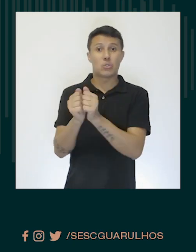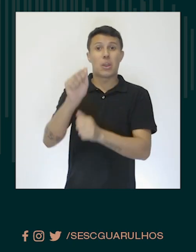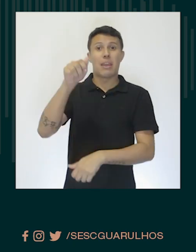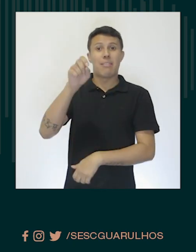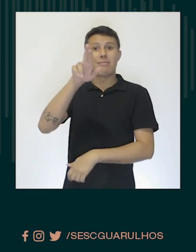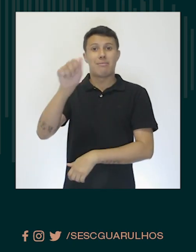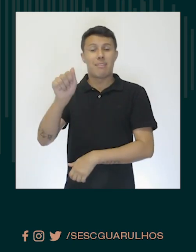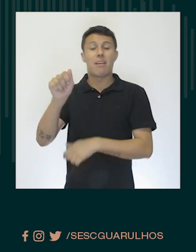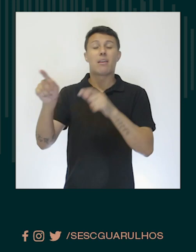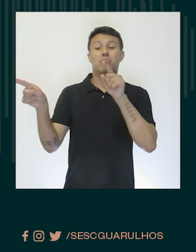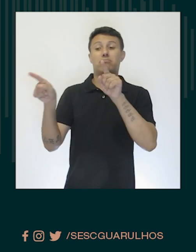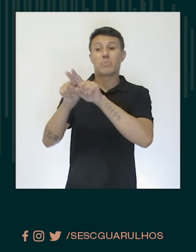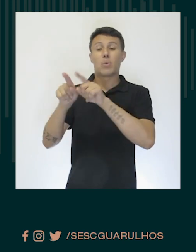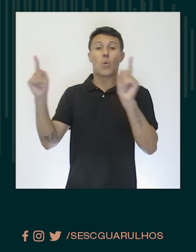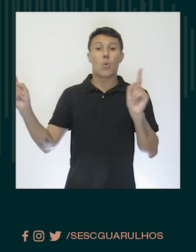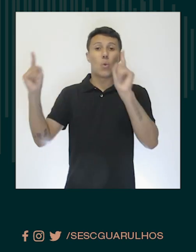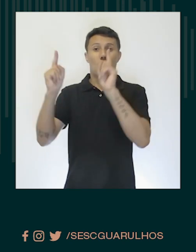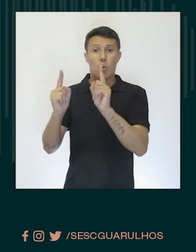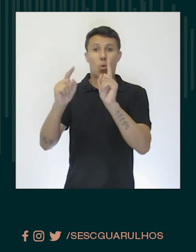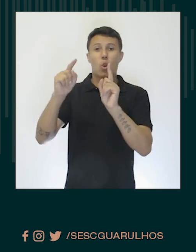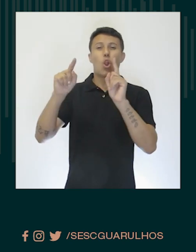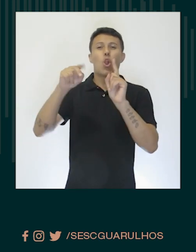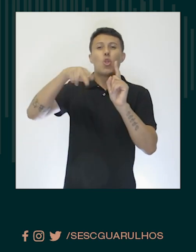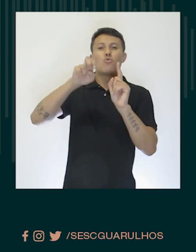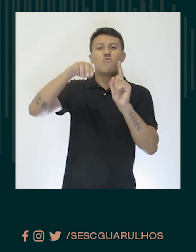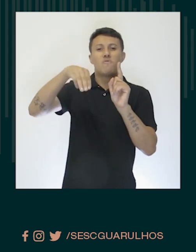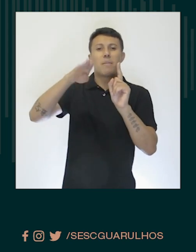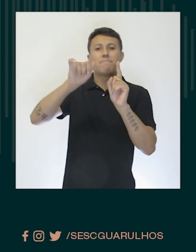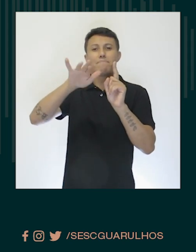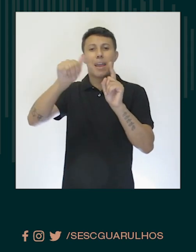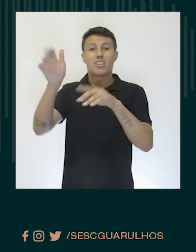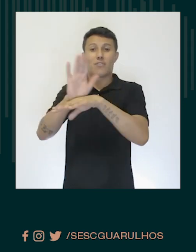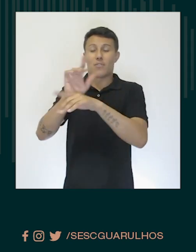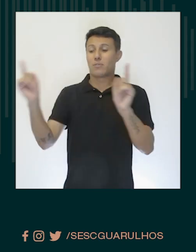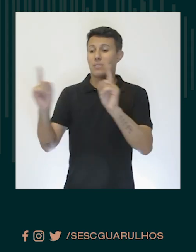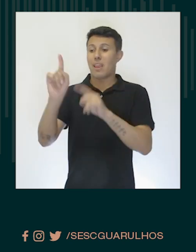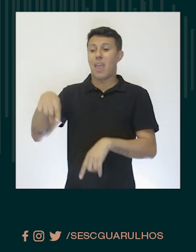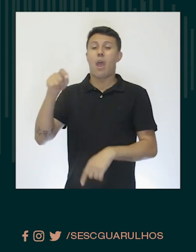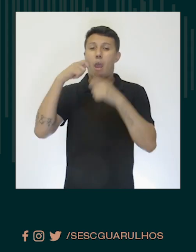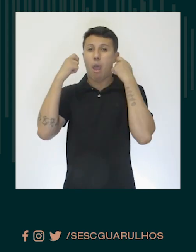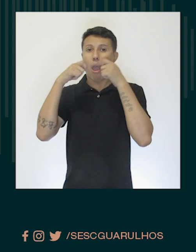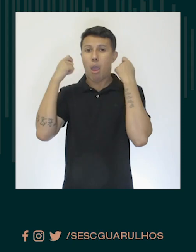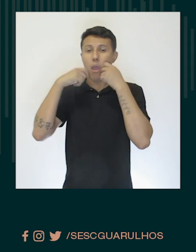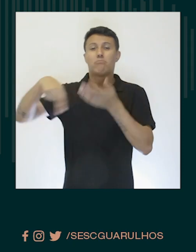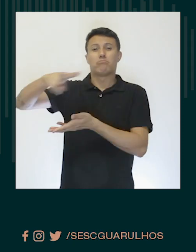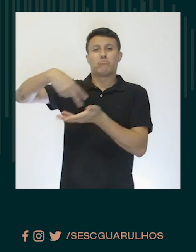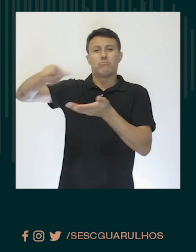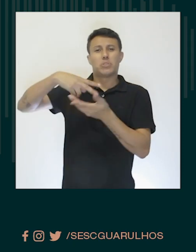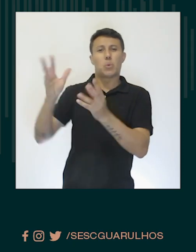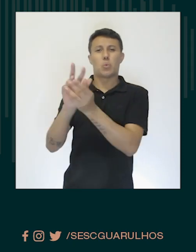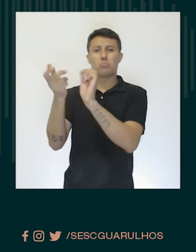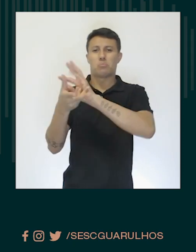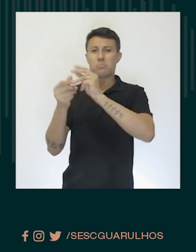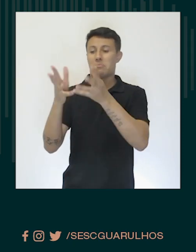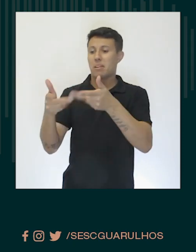do curta-metragem Nuvem Baixa, que tem o trabalho de um ator, dançarino, artista plástico maravilhoso aqui da